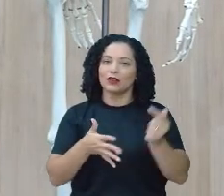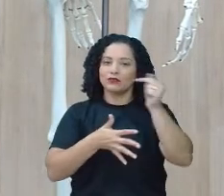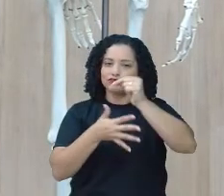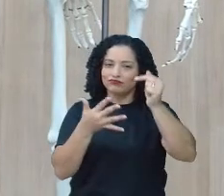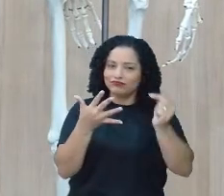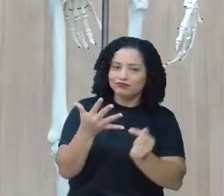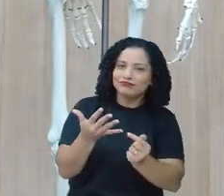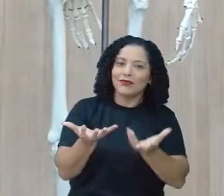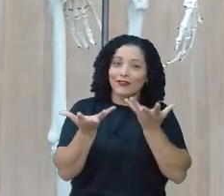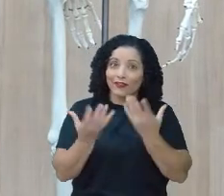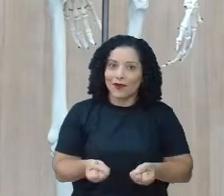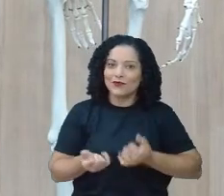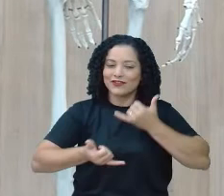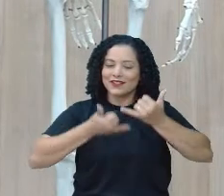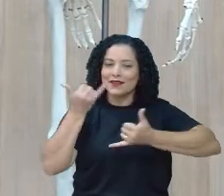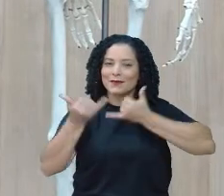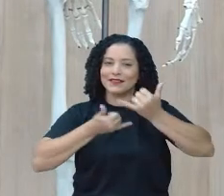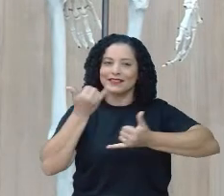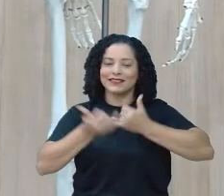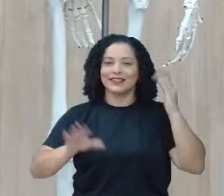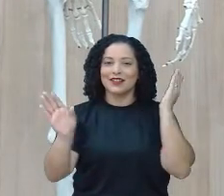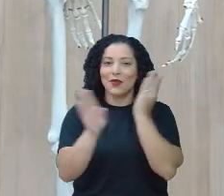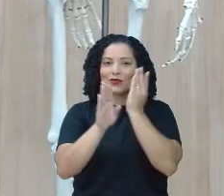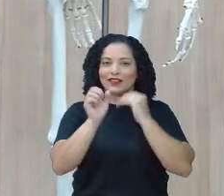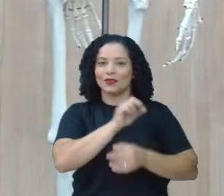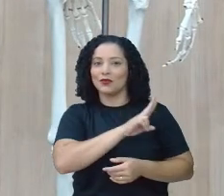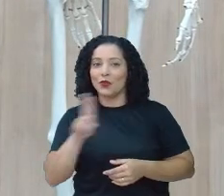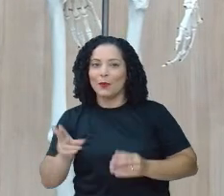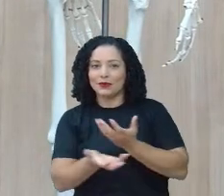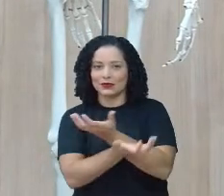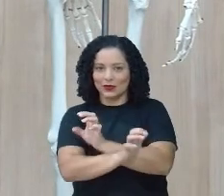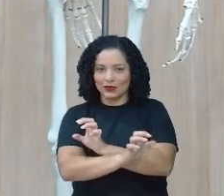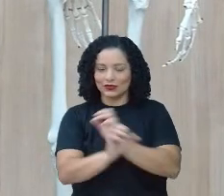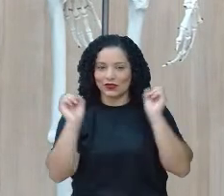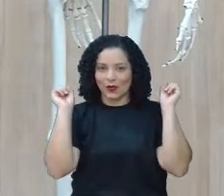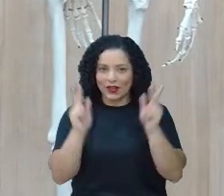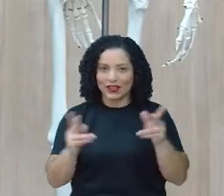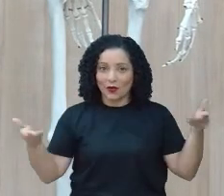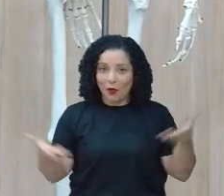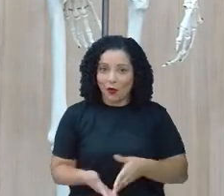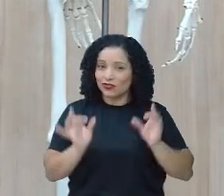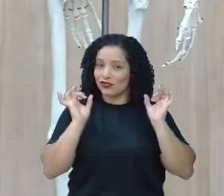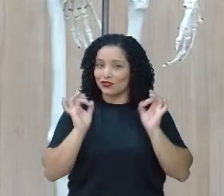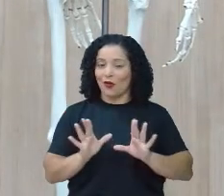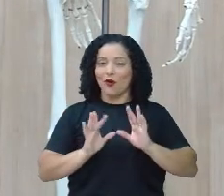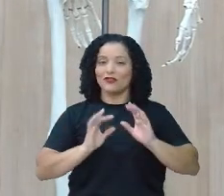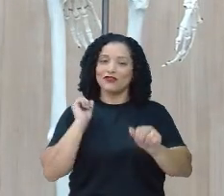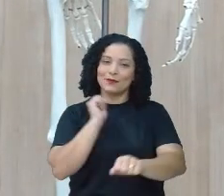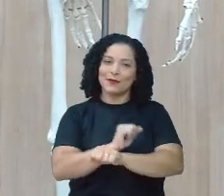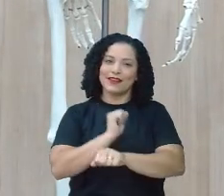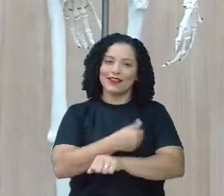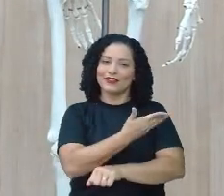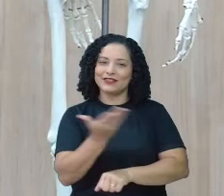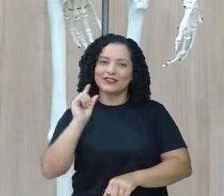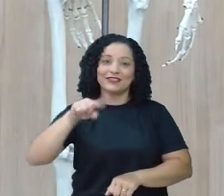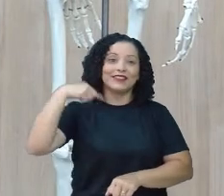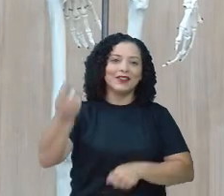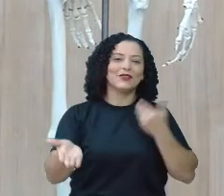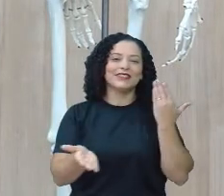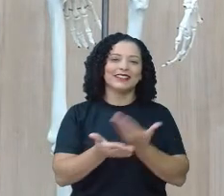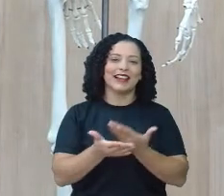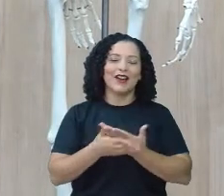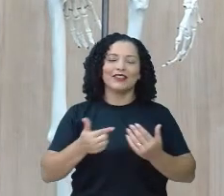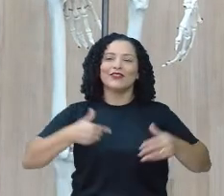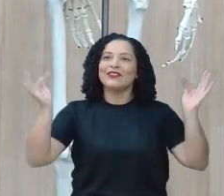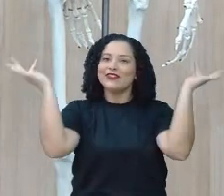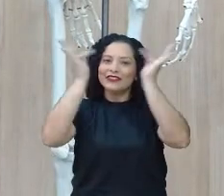fazer aqui um grande jogo para descobrir o nome dos ossos, ok? Por hoje é só. Aguardo vocês na próxima aula e estou